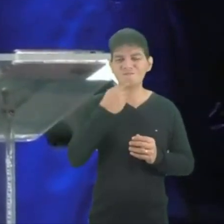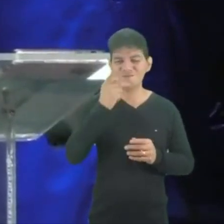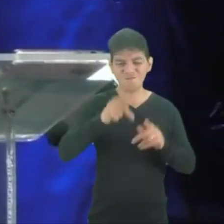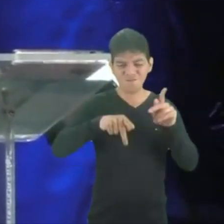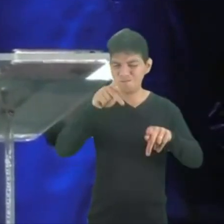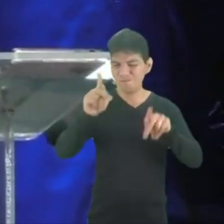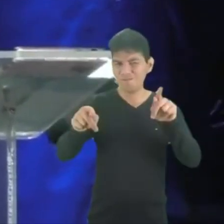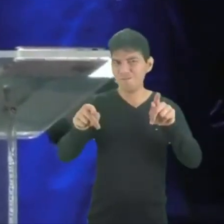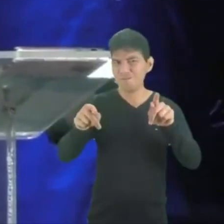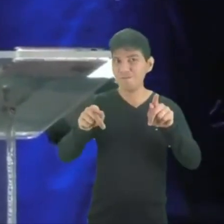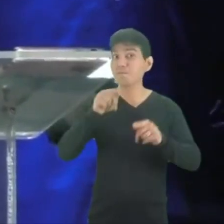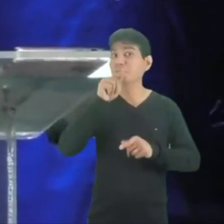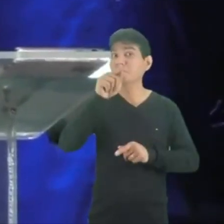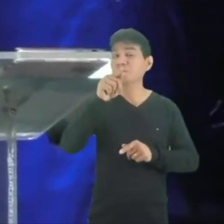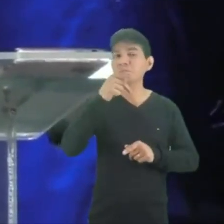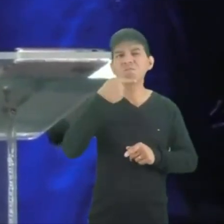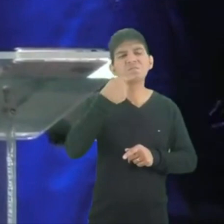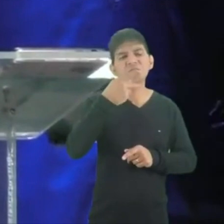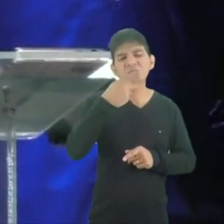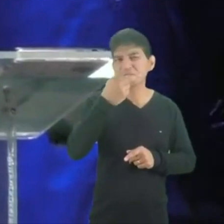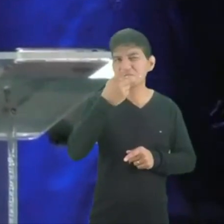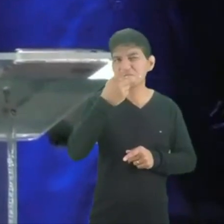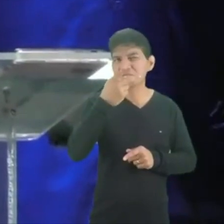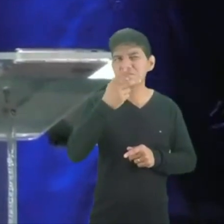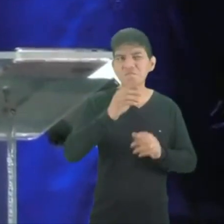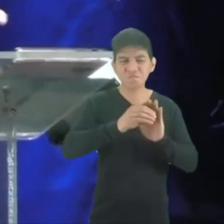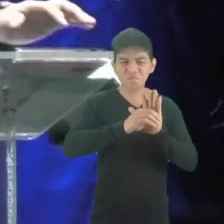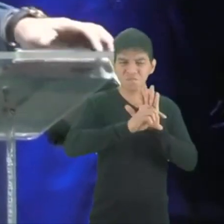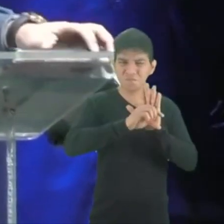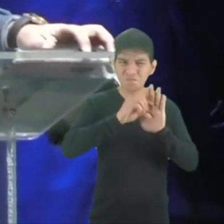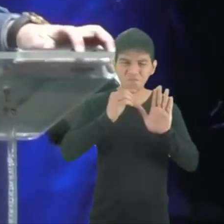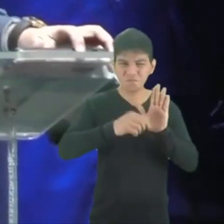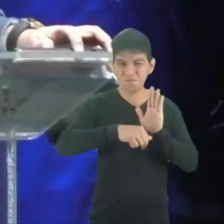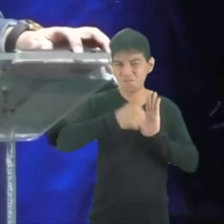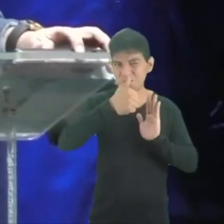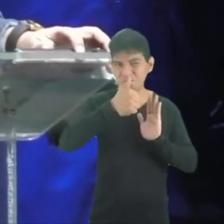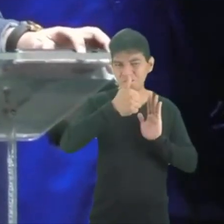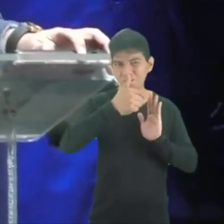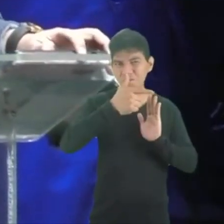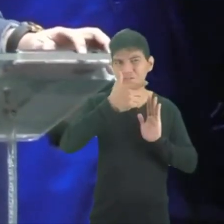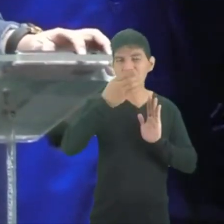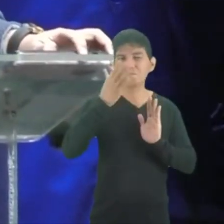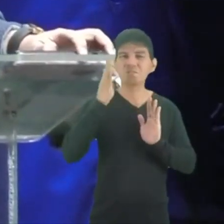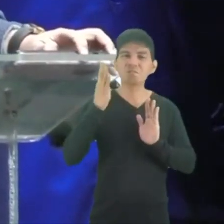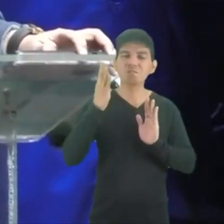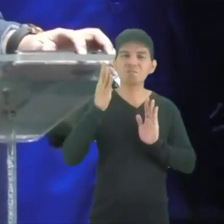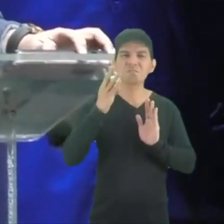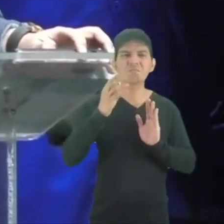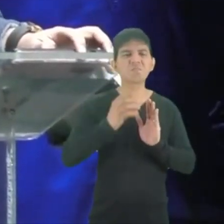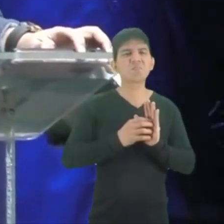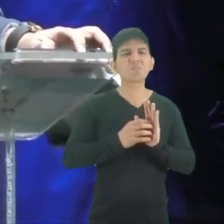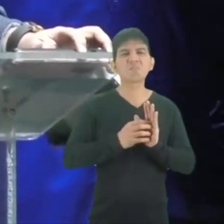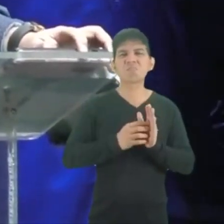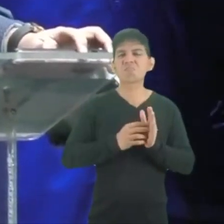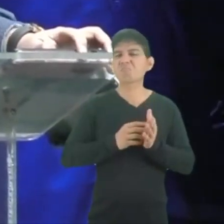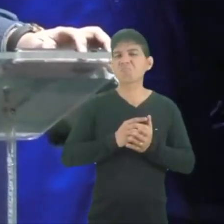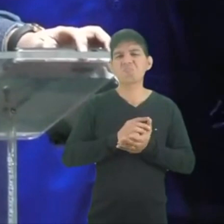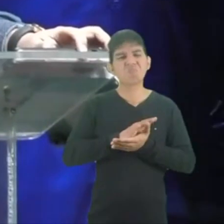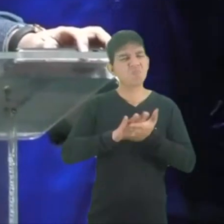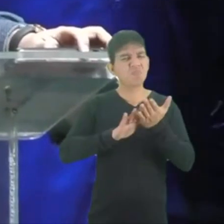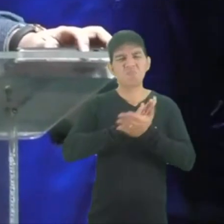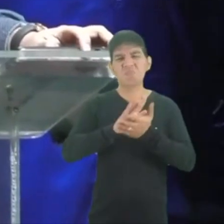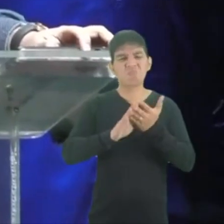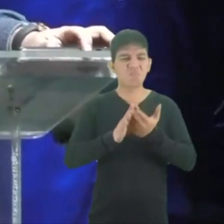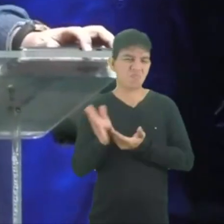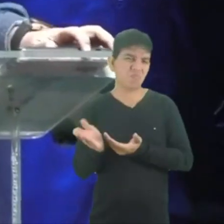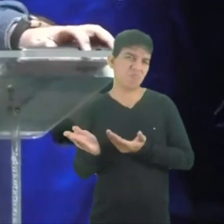Vocês dizem, verso 14, vocês dizem, é inútil servir a Deus. O que ganhamos quando obedecemos aos